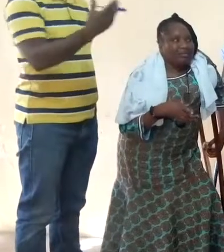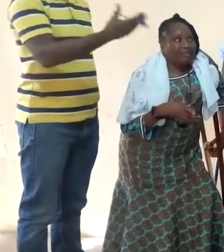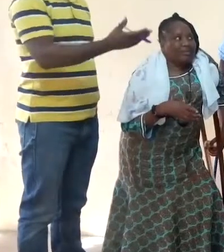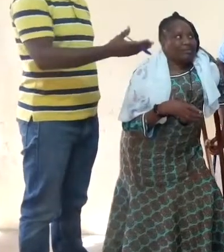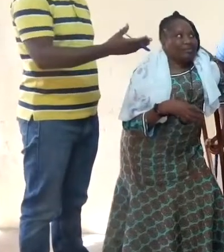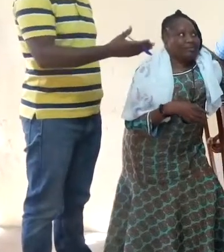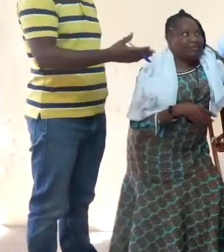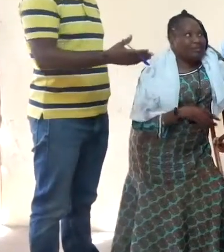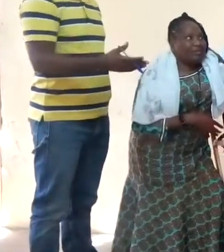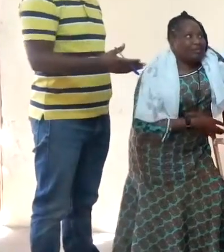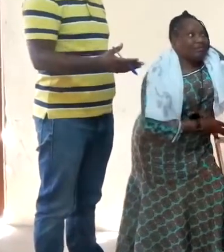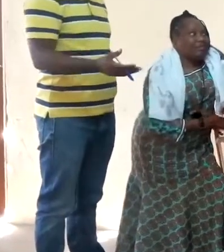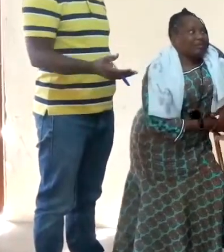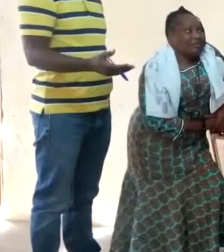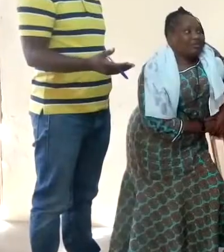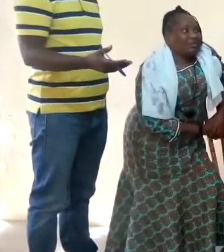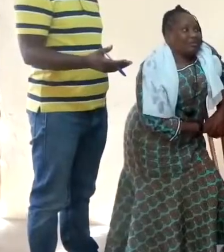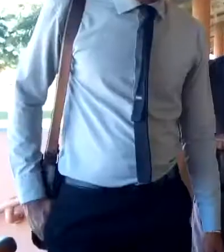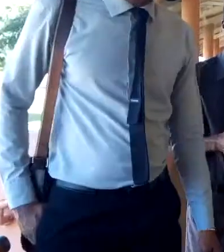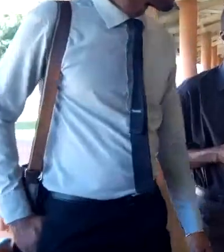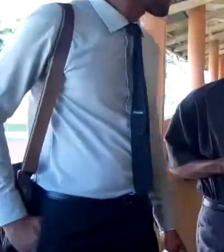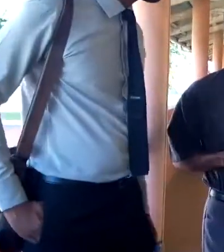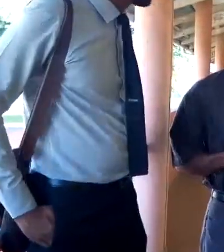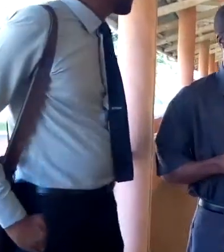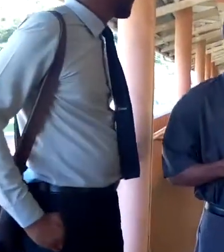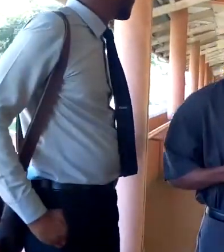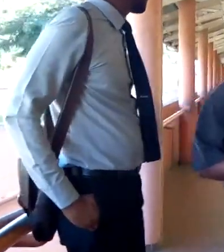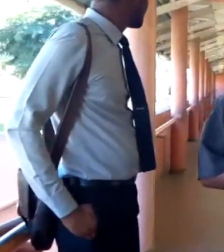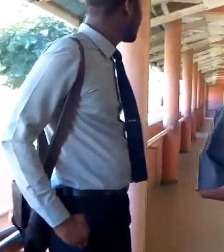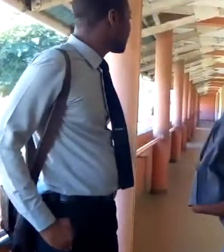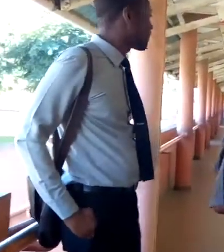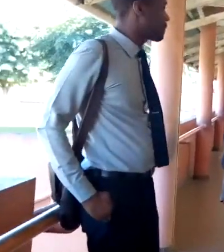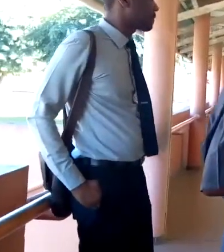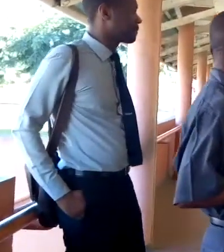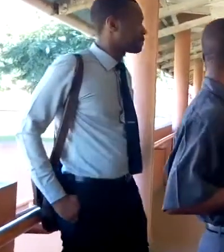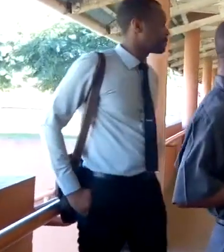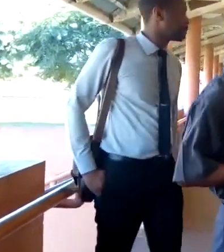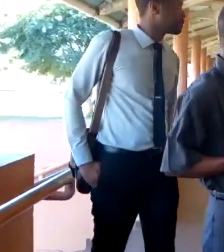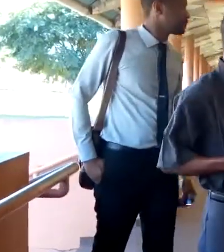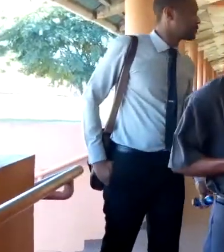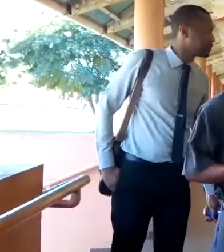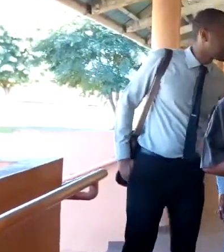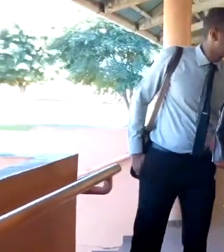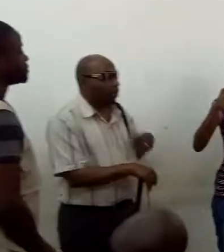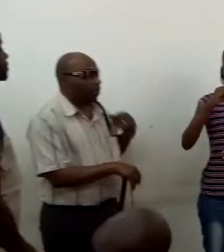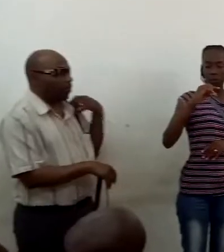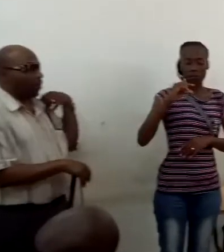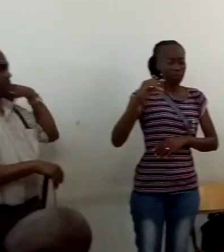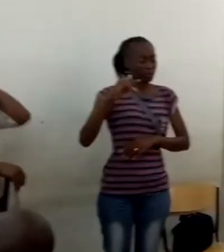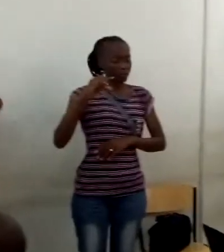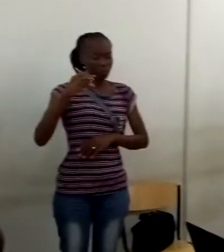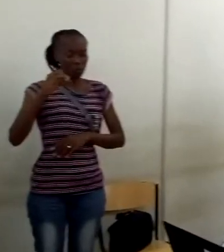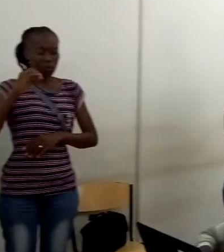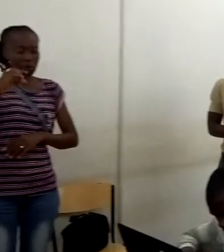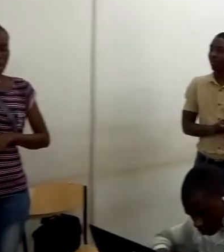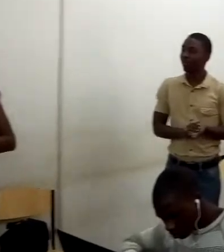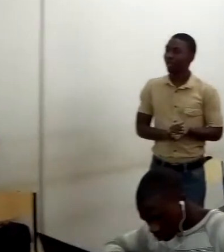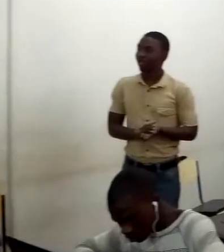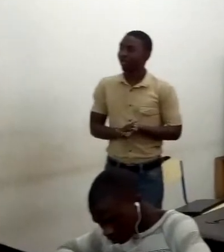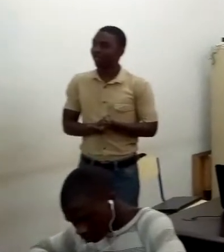parte moçambicanos com deficiência. É por este motivo que a Associação dos Cegos e Amblíopes de